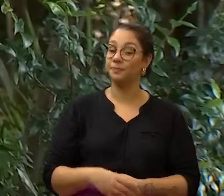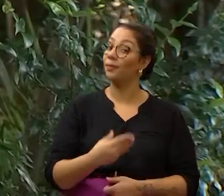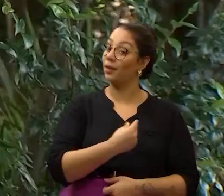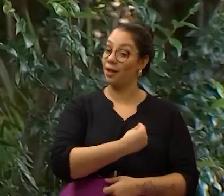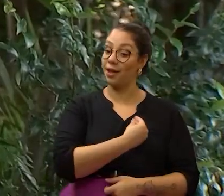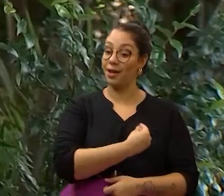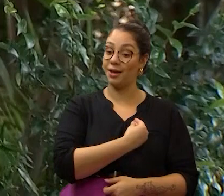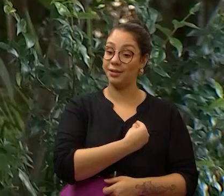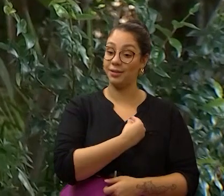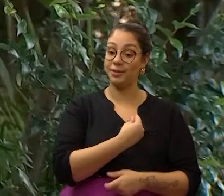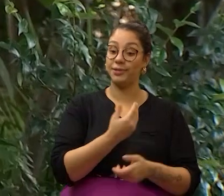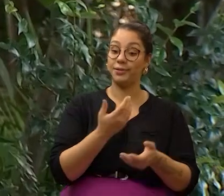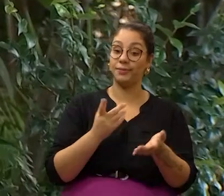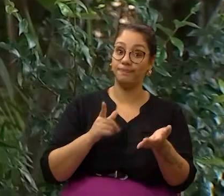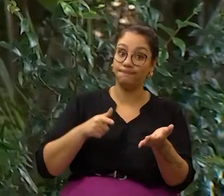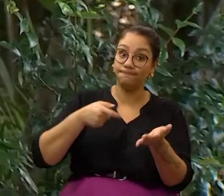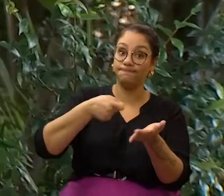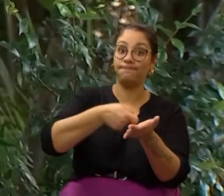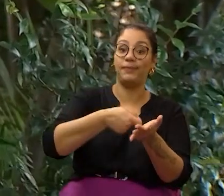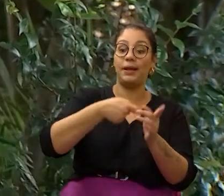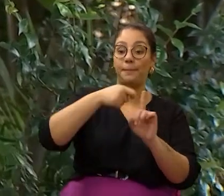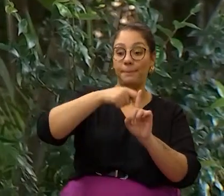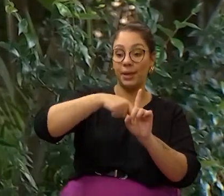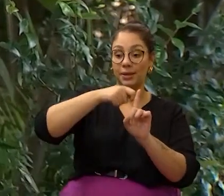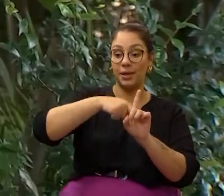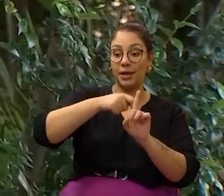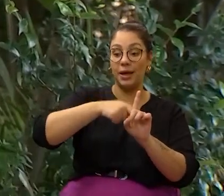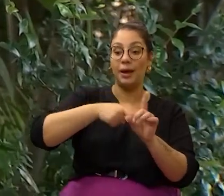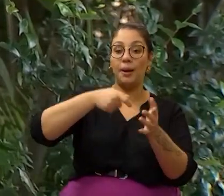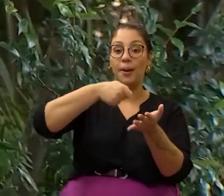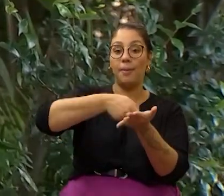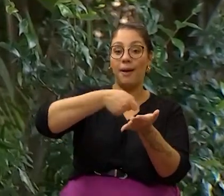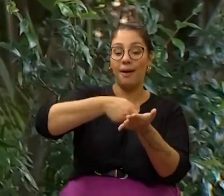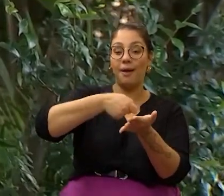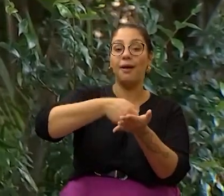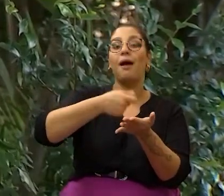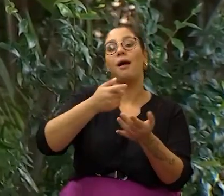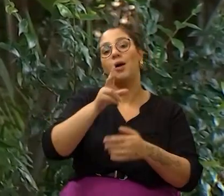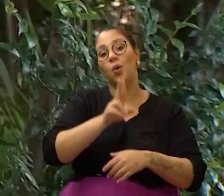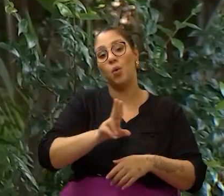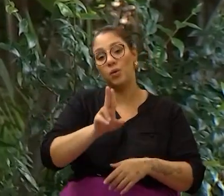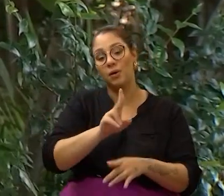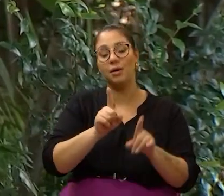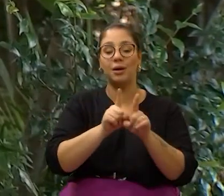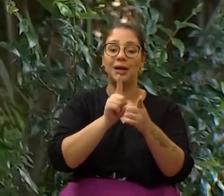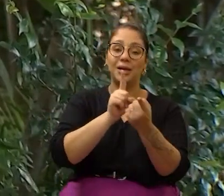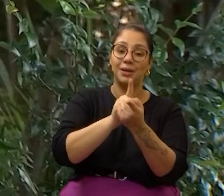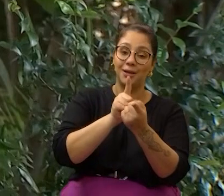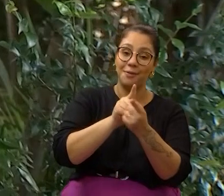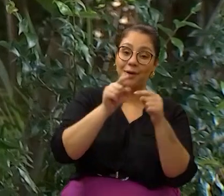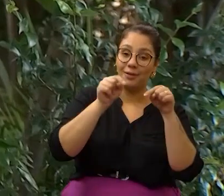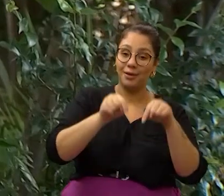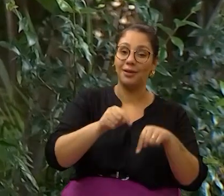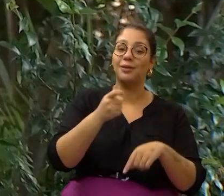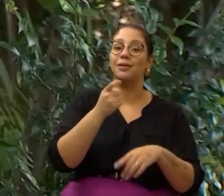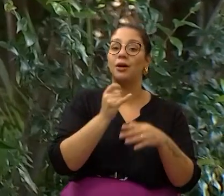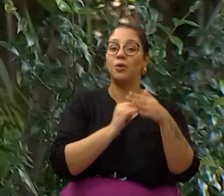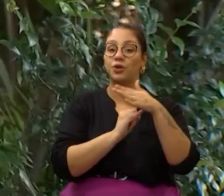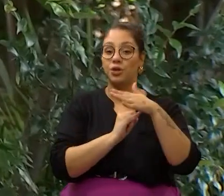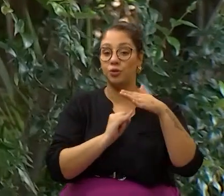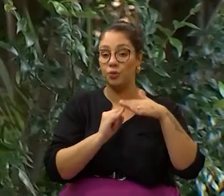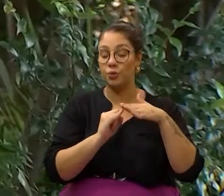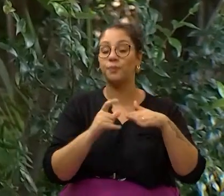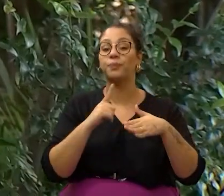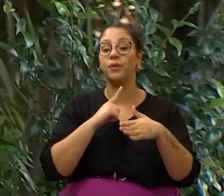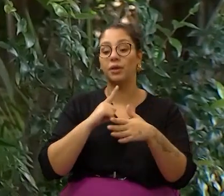Existe um custo mensal para manter a estrutura e o atendimento dos usuários. E para isso, o Instituto conta com